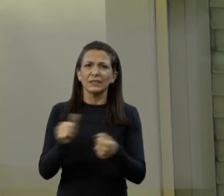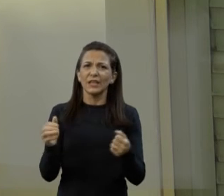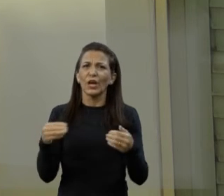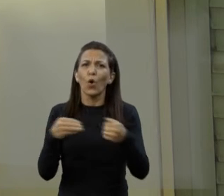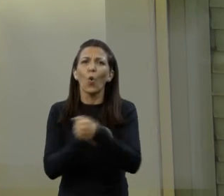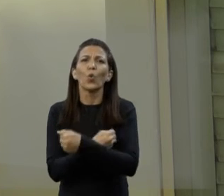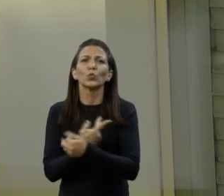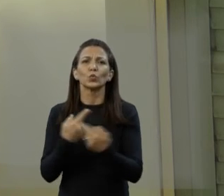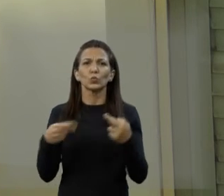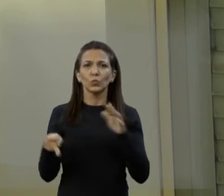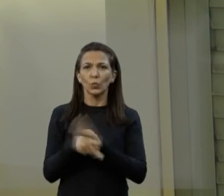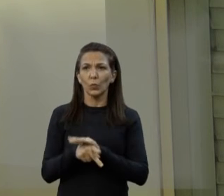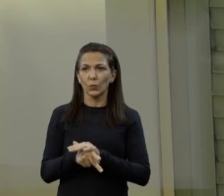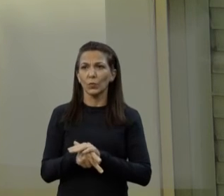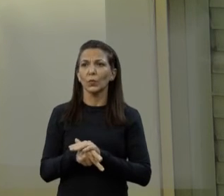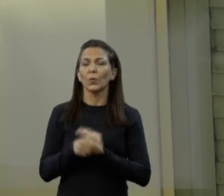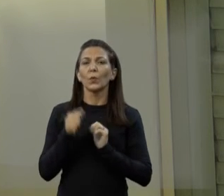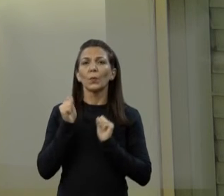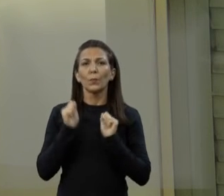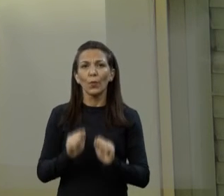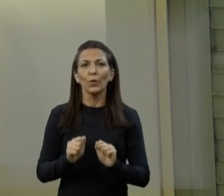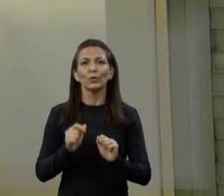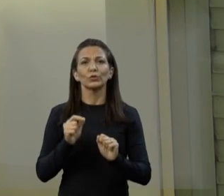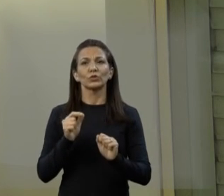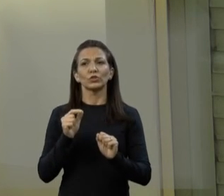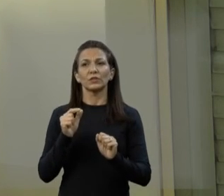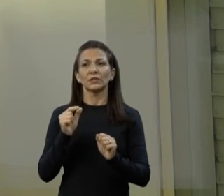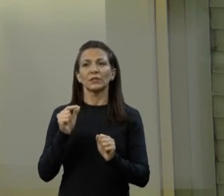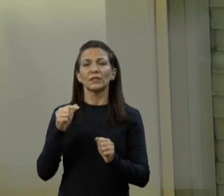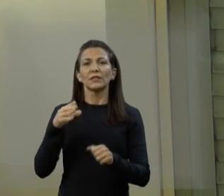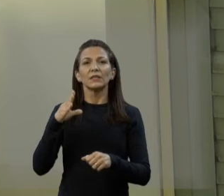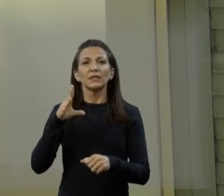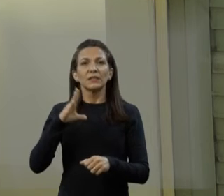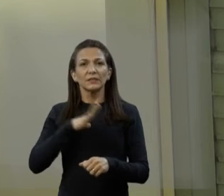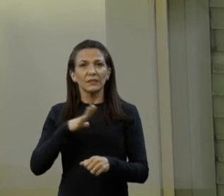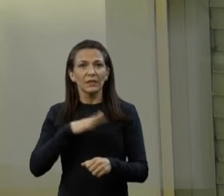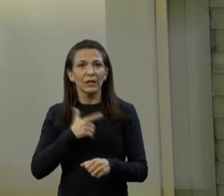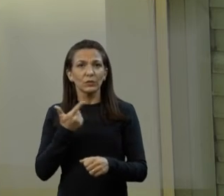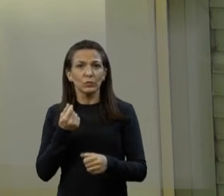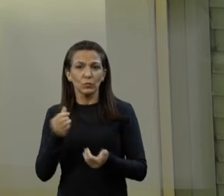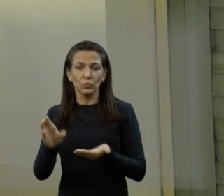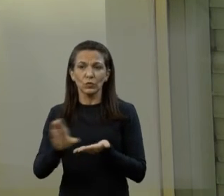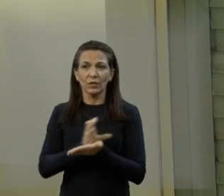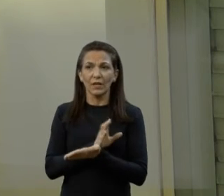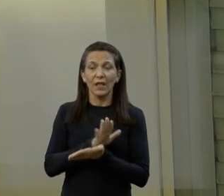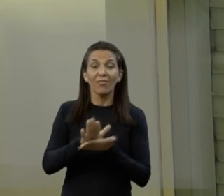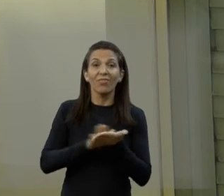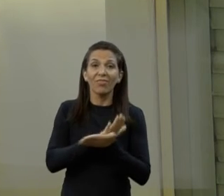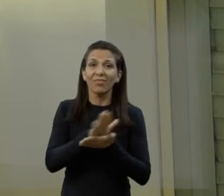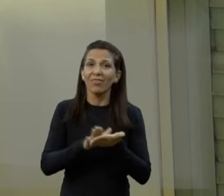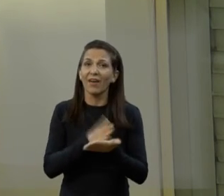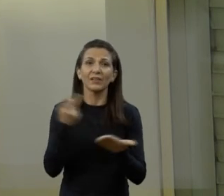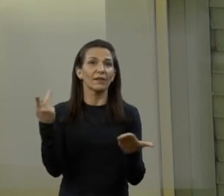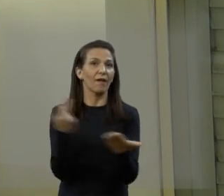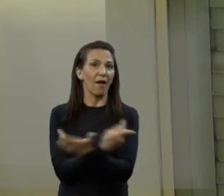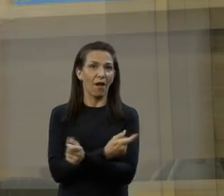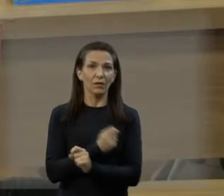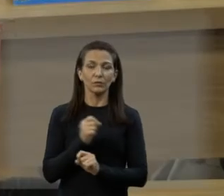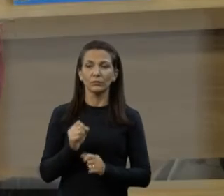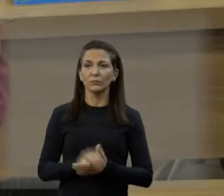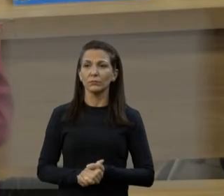que pode ser uma excelente fonte de renda para nossa cidade estejamos atentos nada de maracutaia em